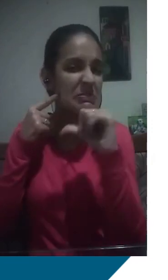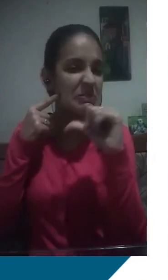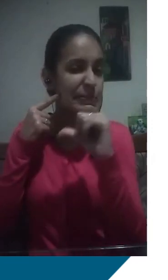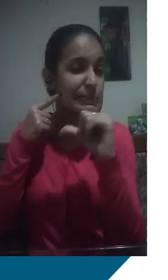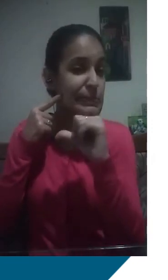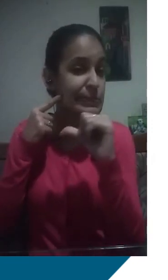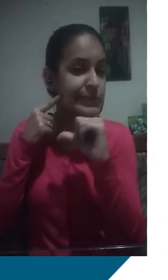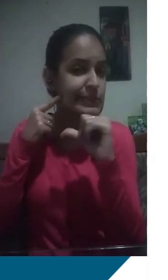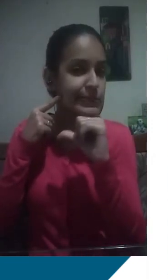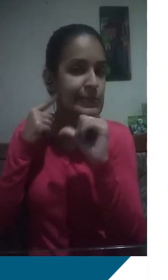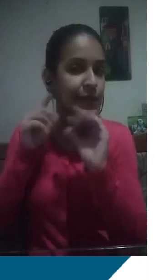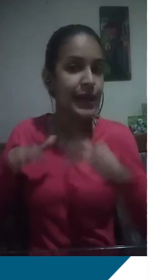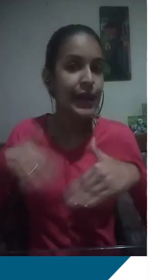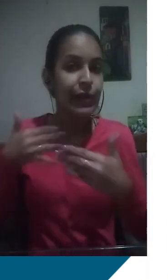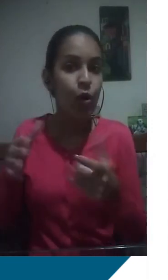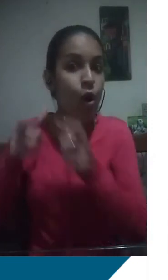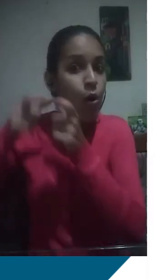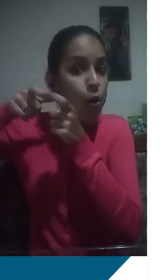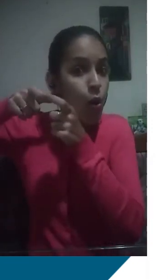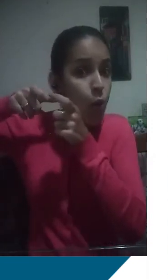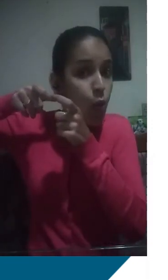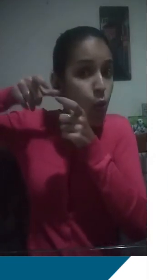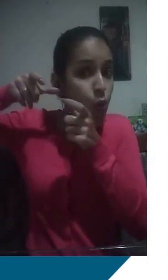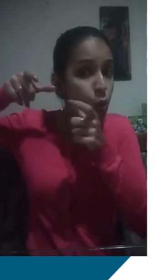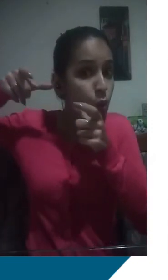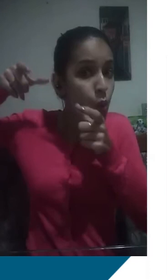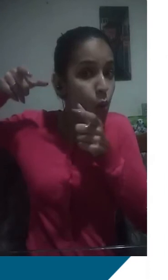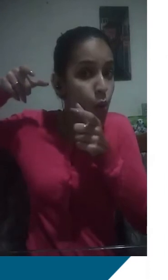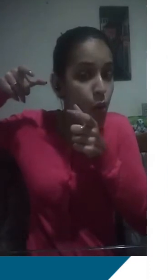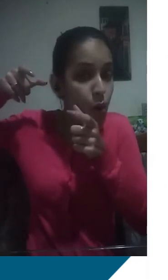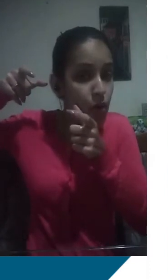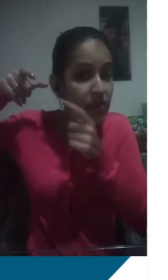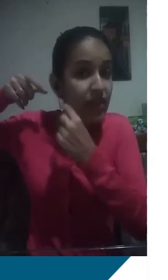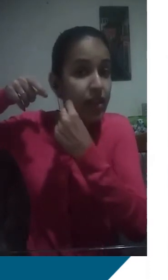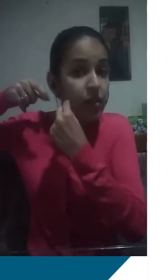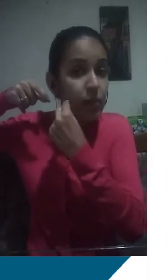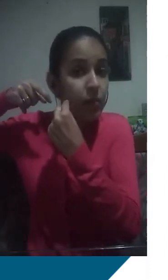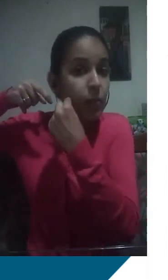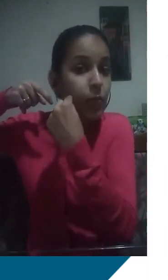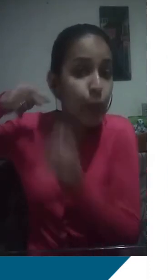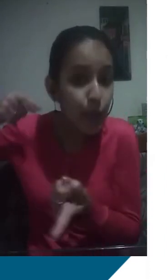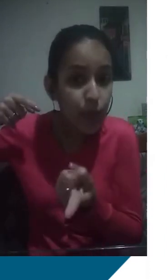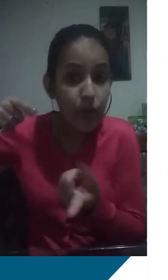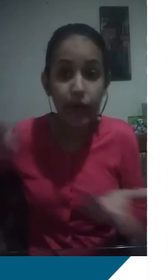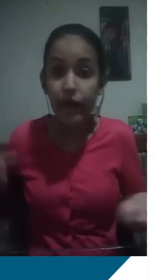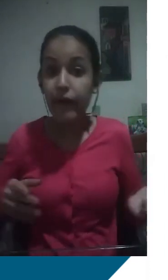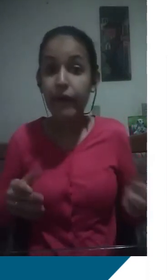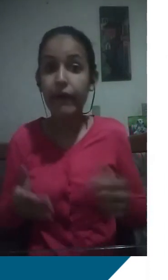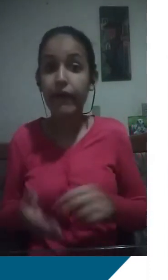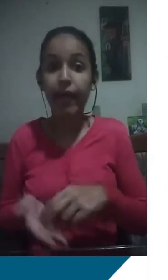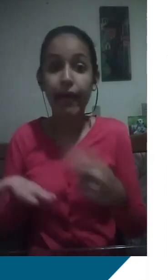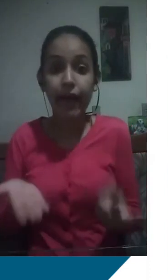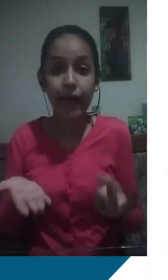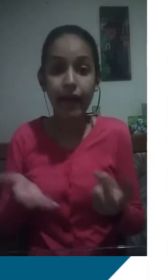Bom, esse material ele vai se dilatar de uma forma diferente do seu dente. Então, o que vai acontecer? Esse